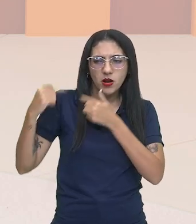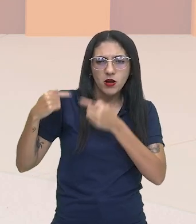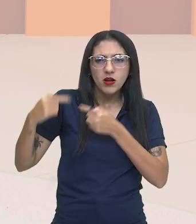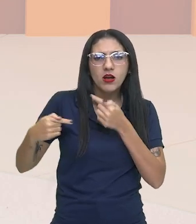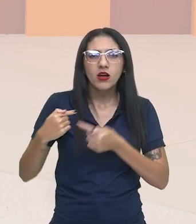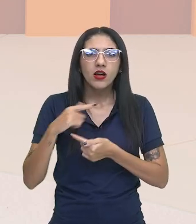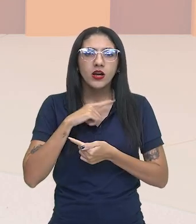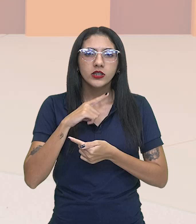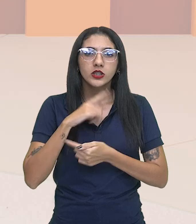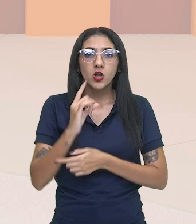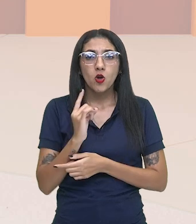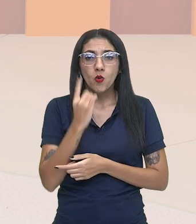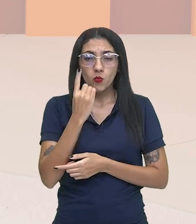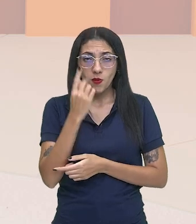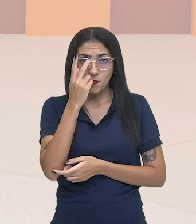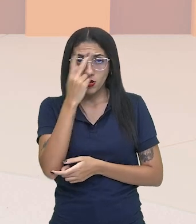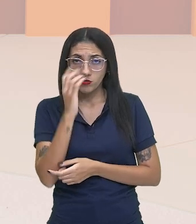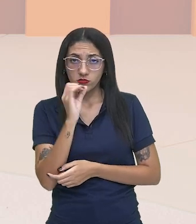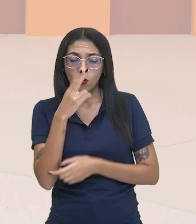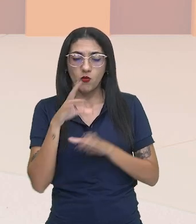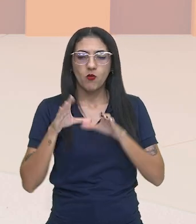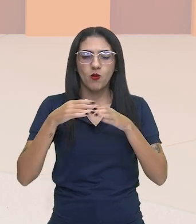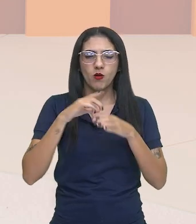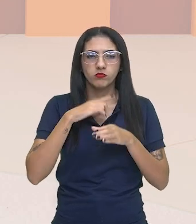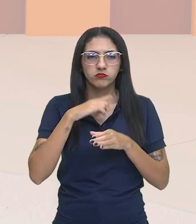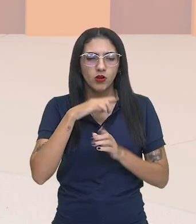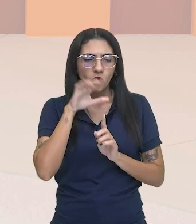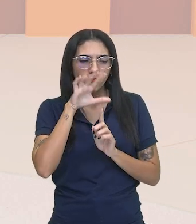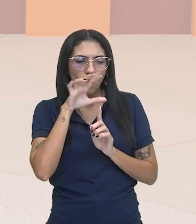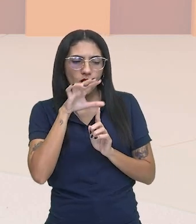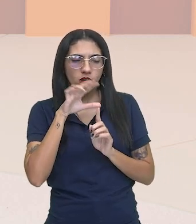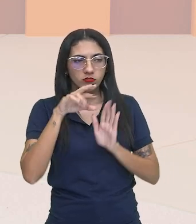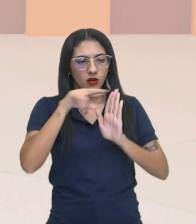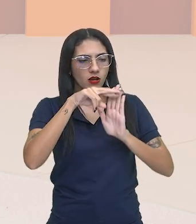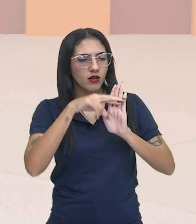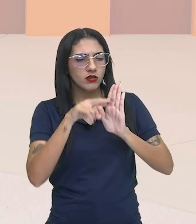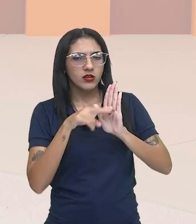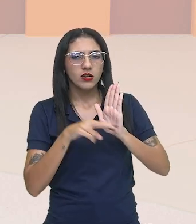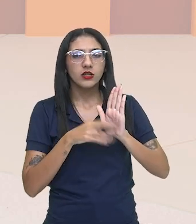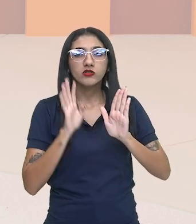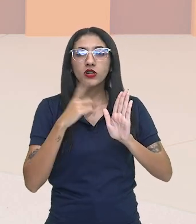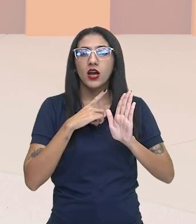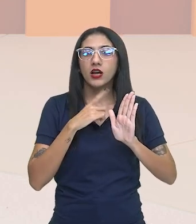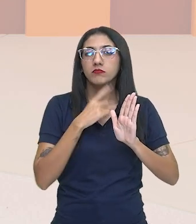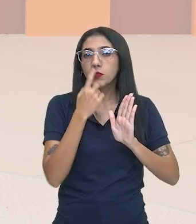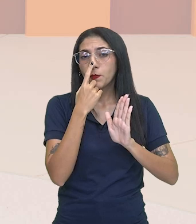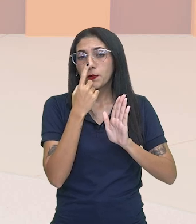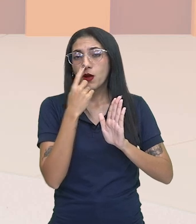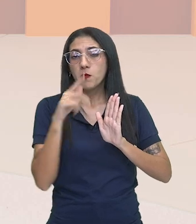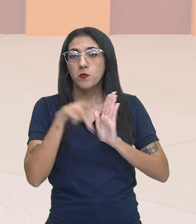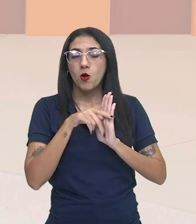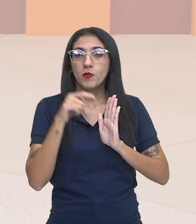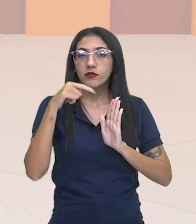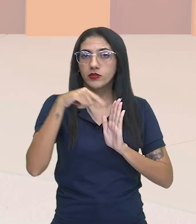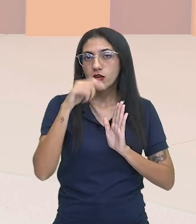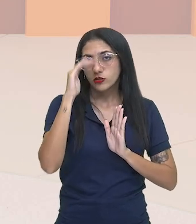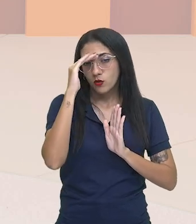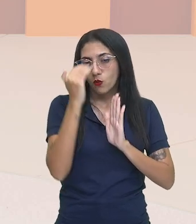conduzidas por um indivíduo ou grupo de pessoas que se baseiam nos costumes para exercer a